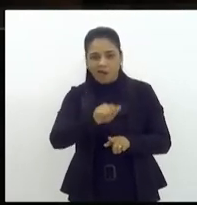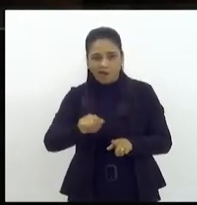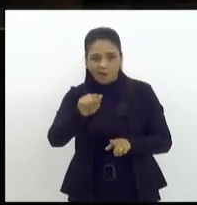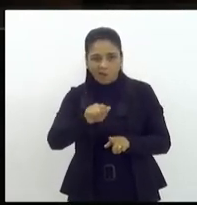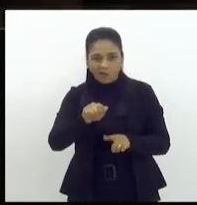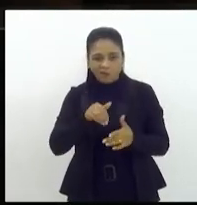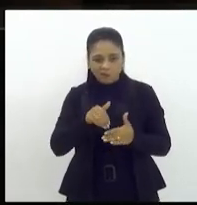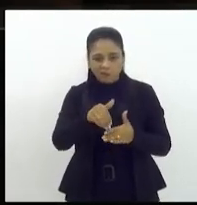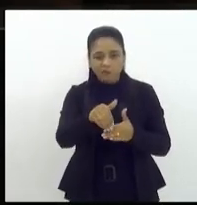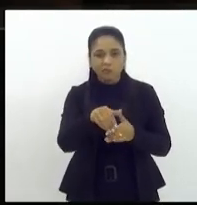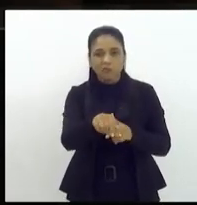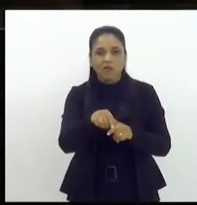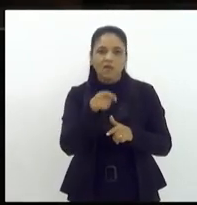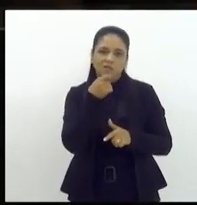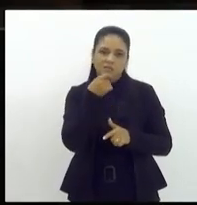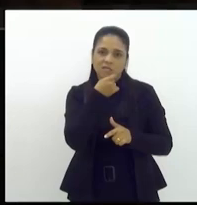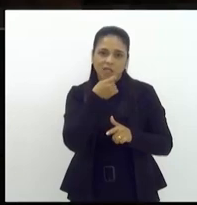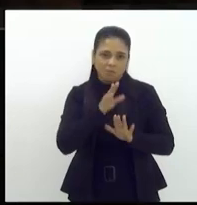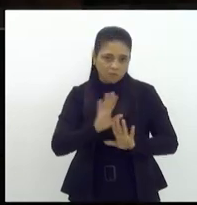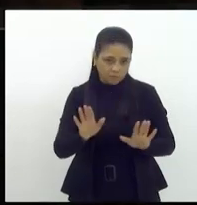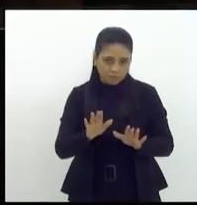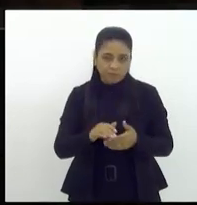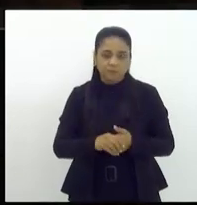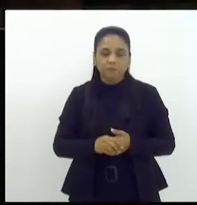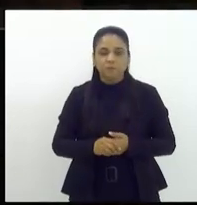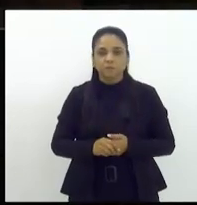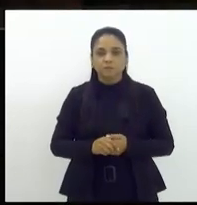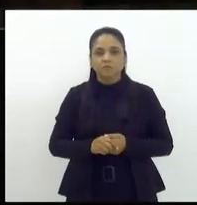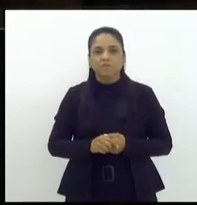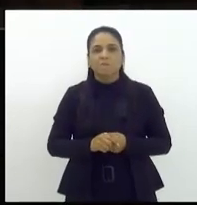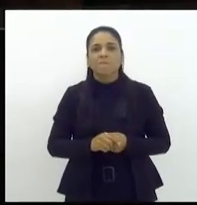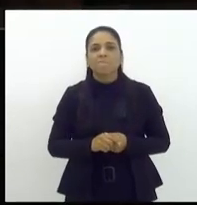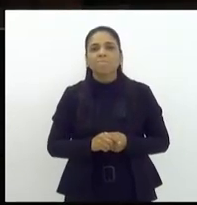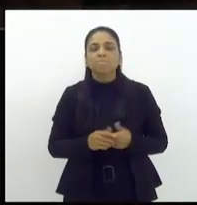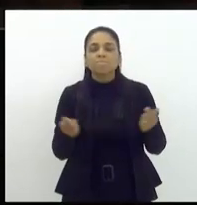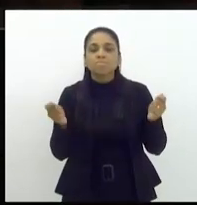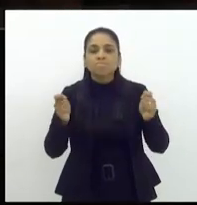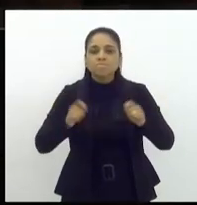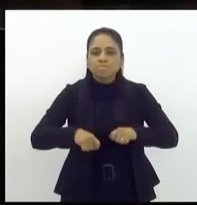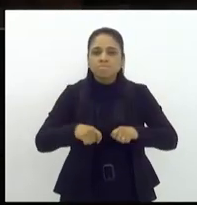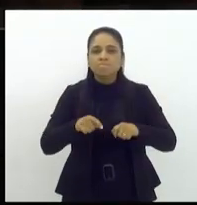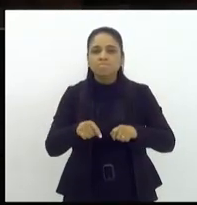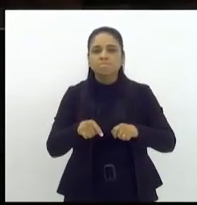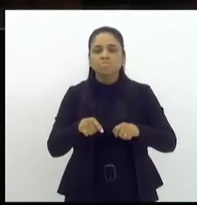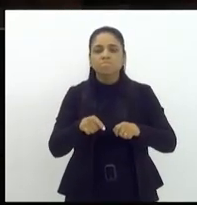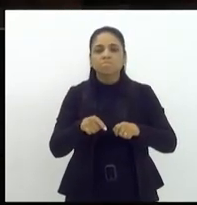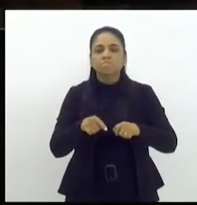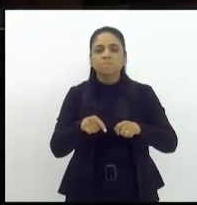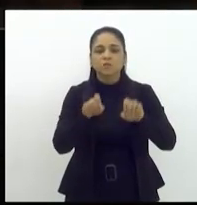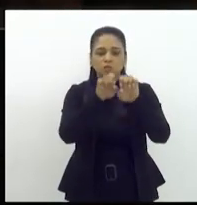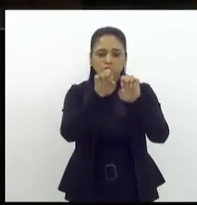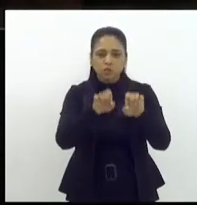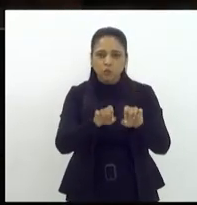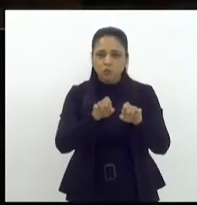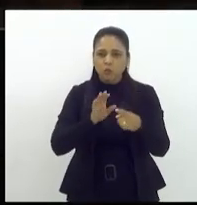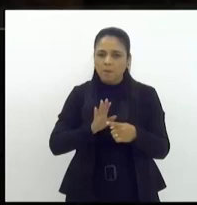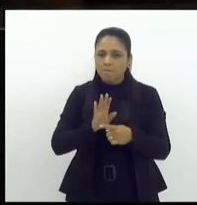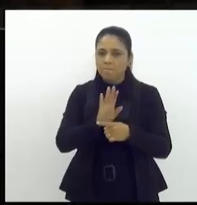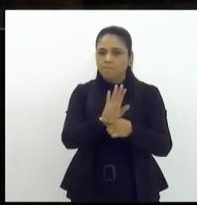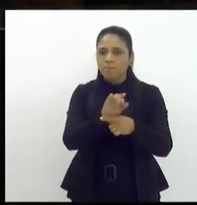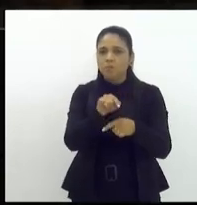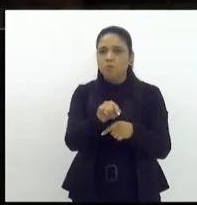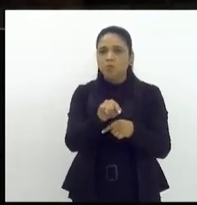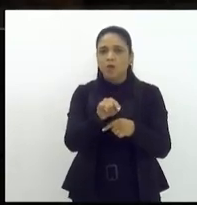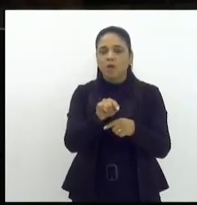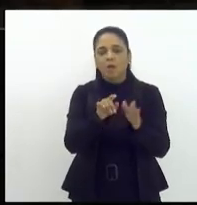tardar em setembro para que ele sirva de arrimo para